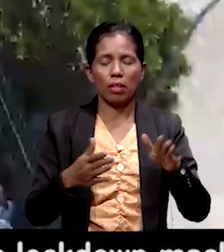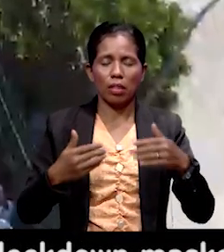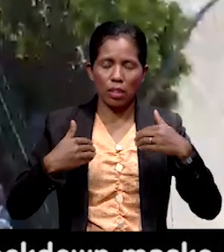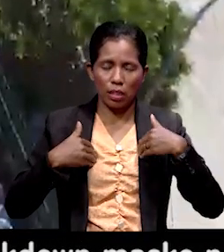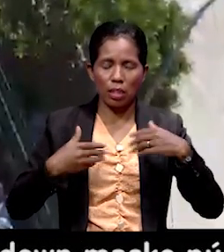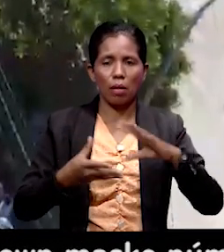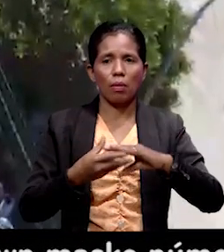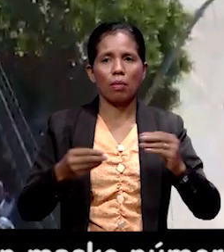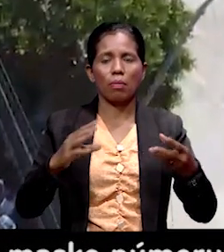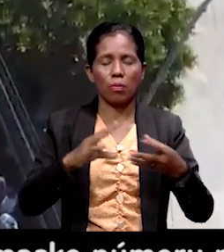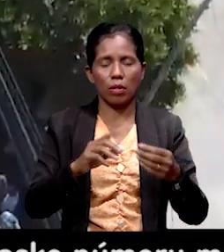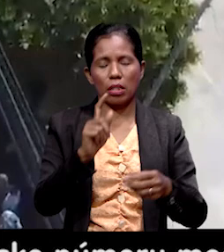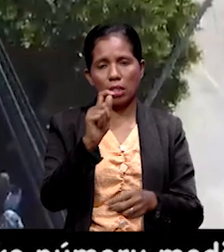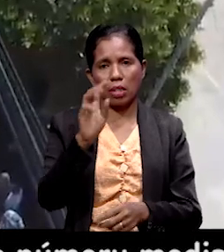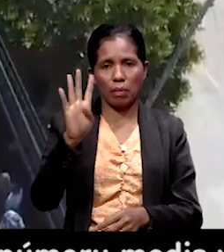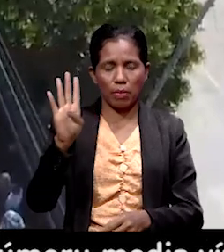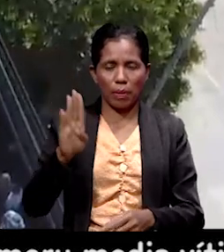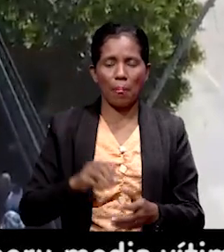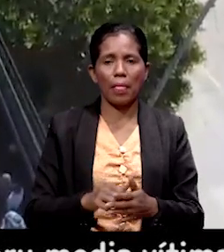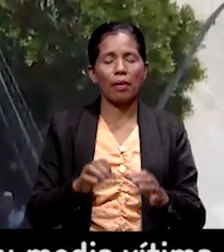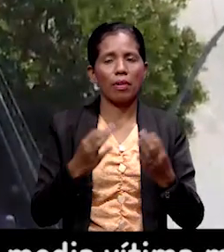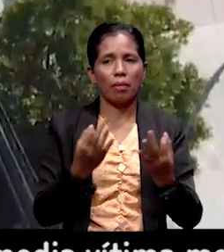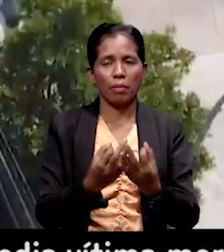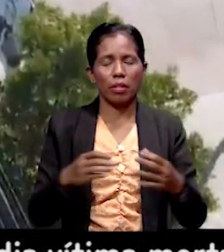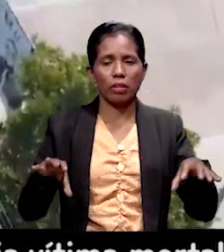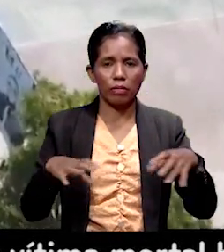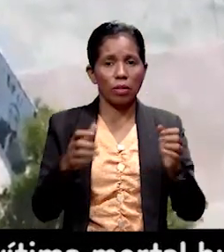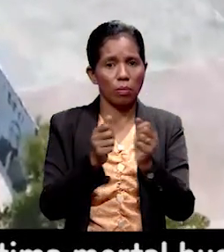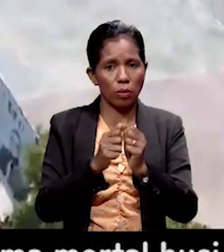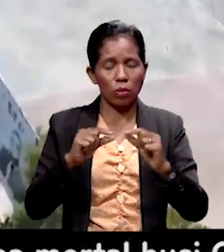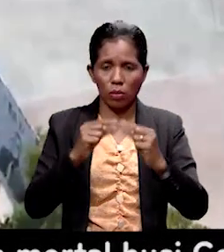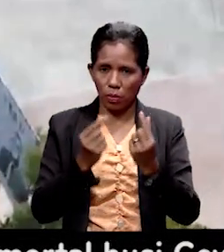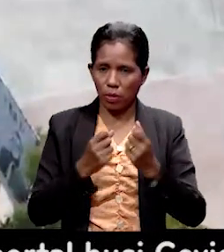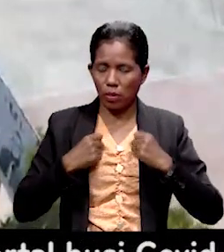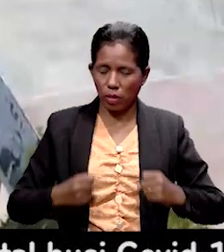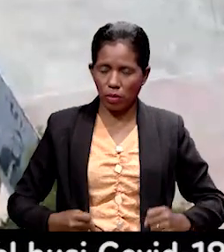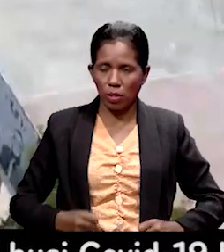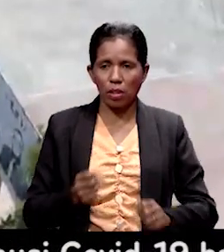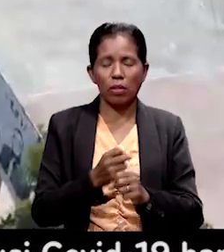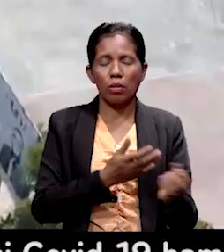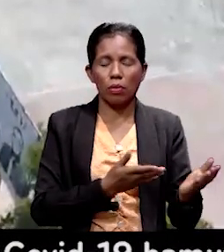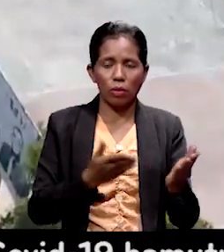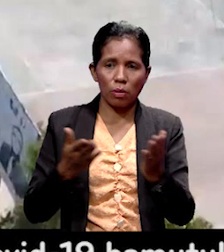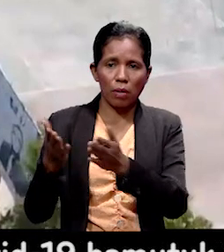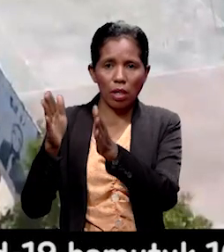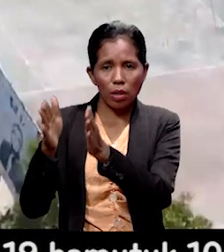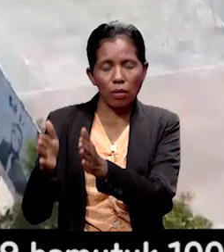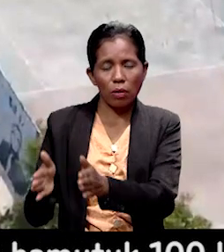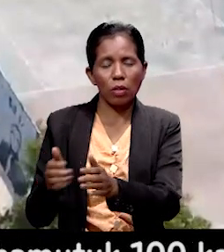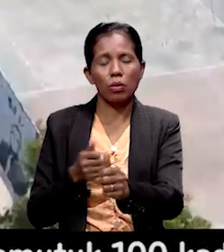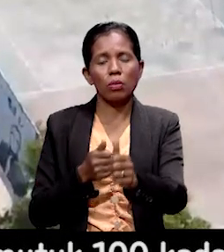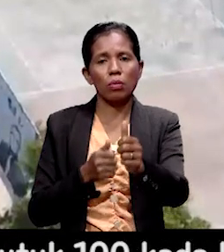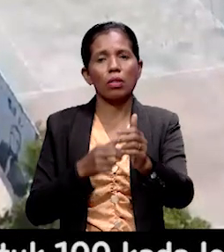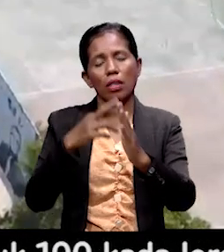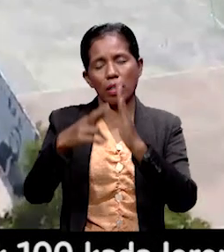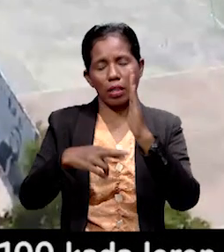sofre moras tuberculose. Família coordena hela ho equipa saúde sira atu halau cerimônia funeral tuir protocolo